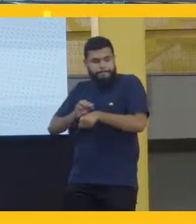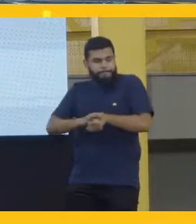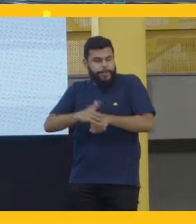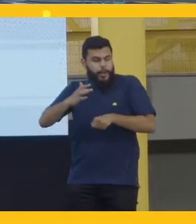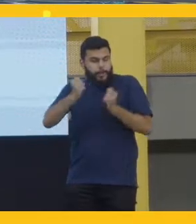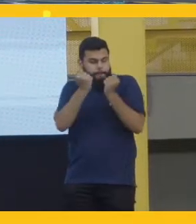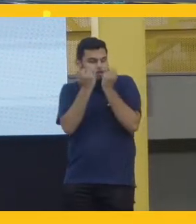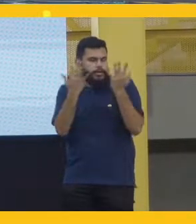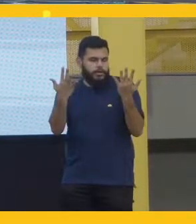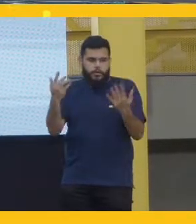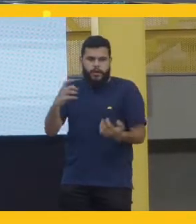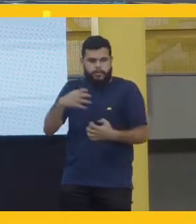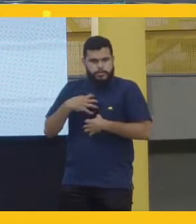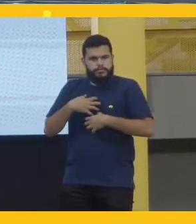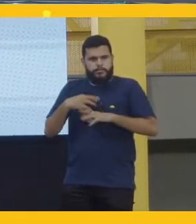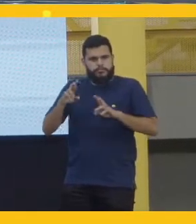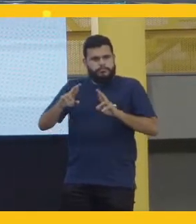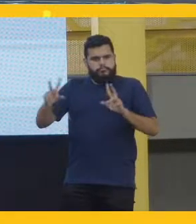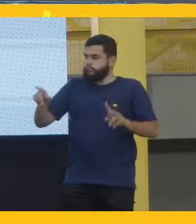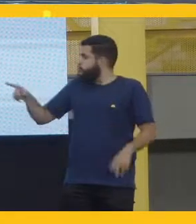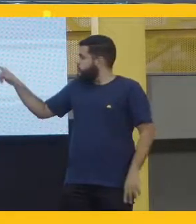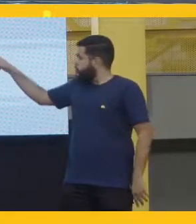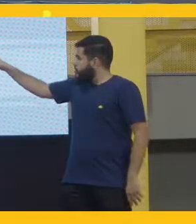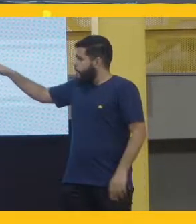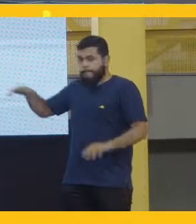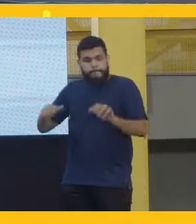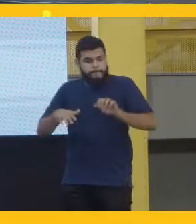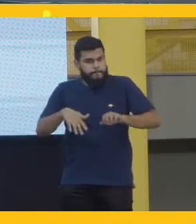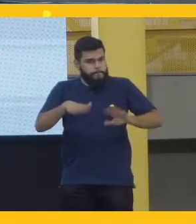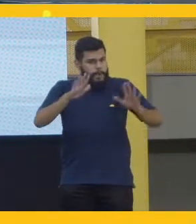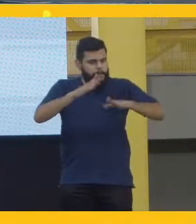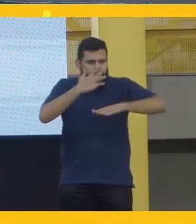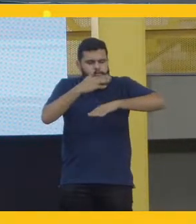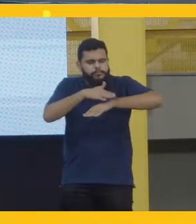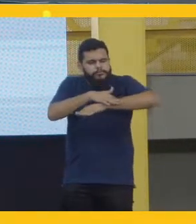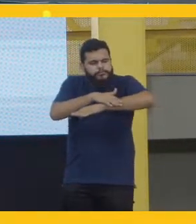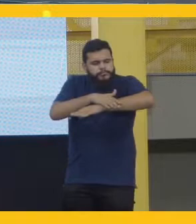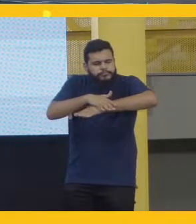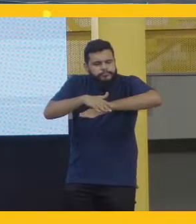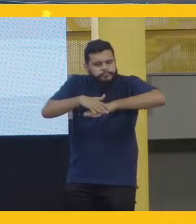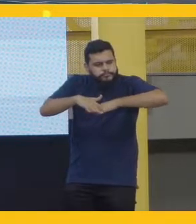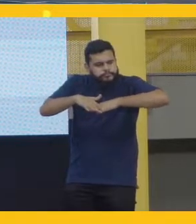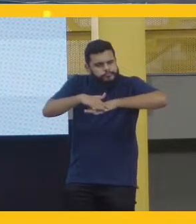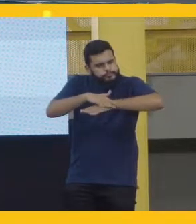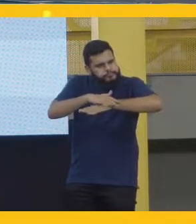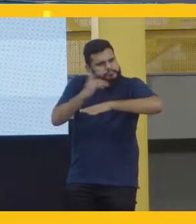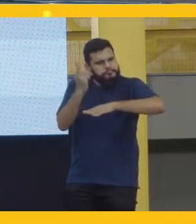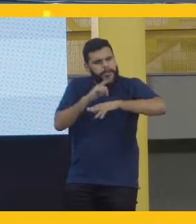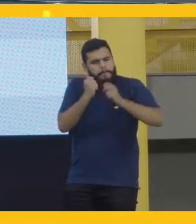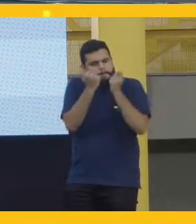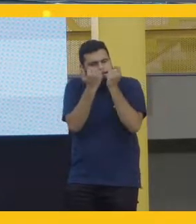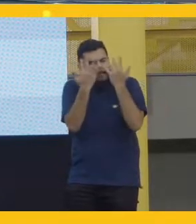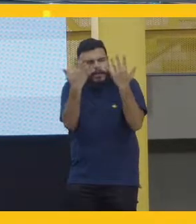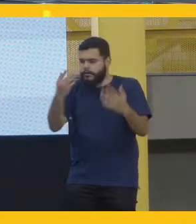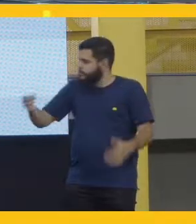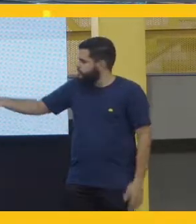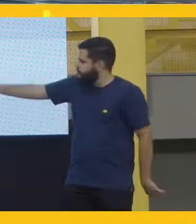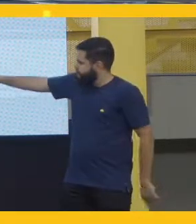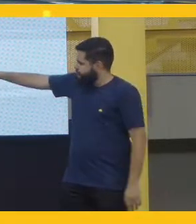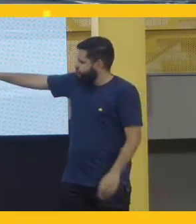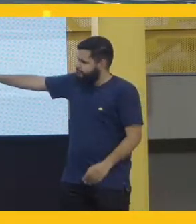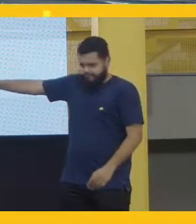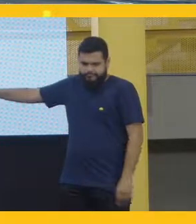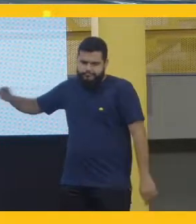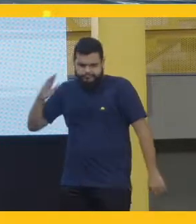sensação de brilho que nós temos acontece quando a superfície está tão lisa, que consegue produzir imagens. O